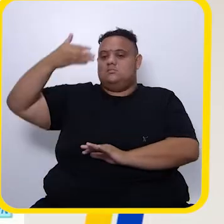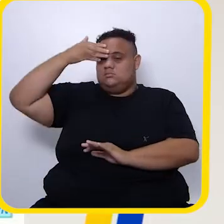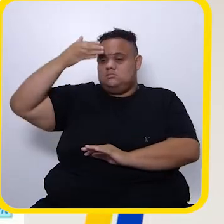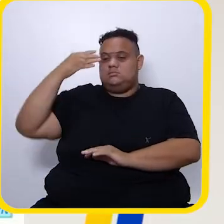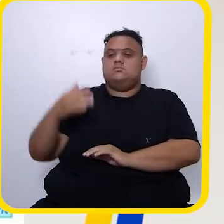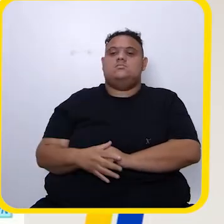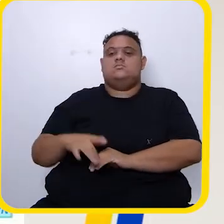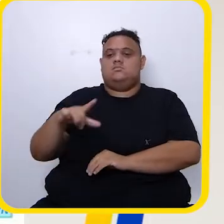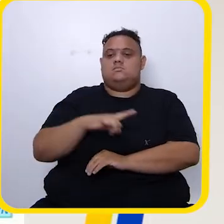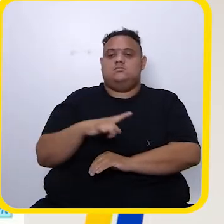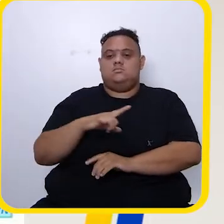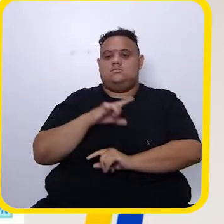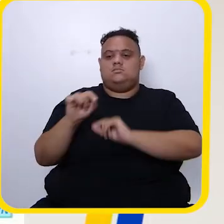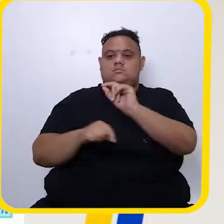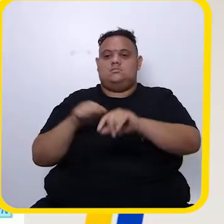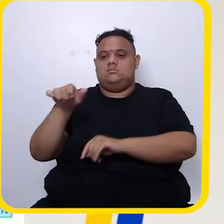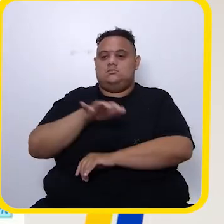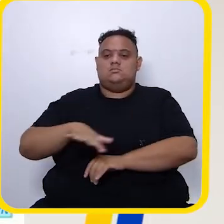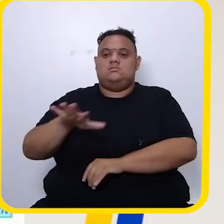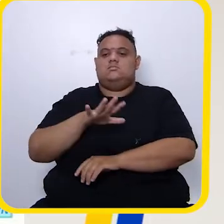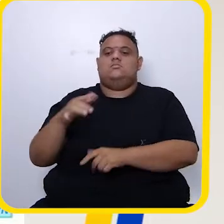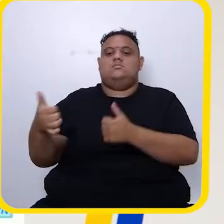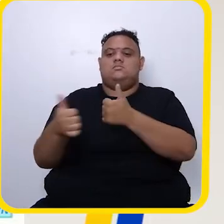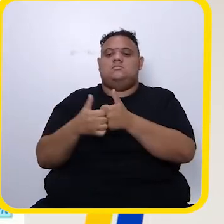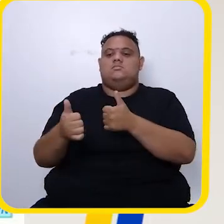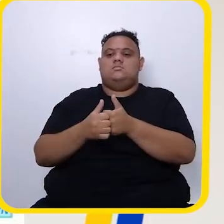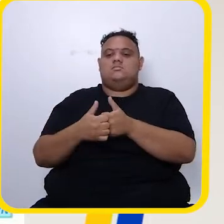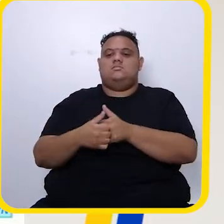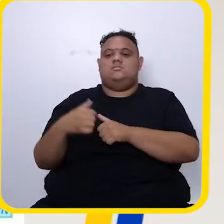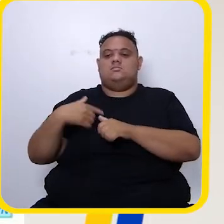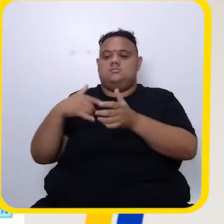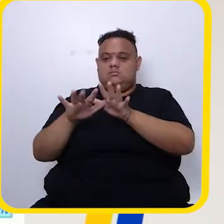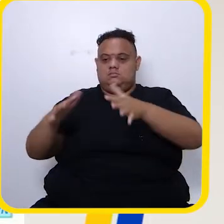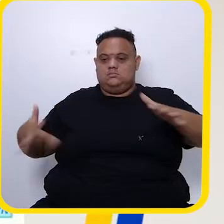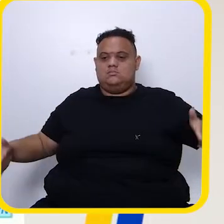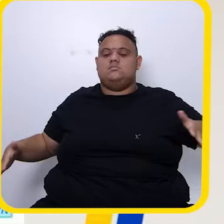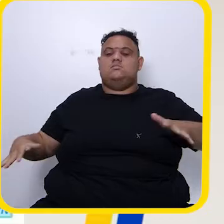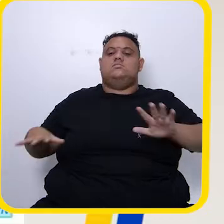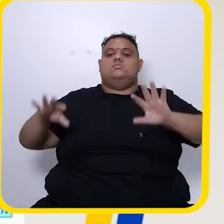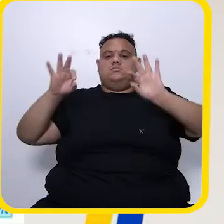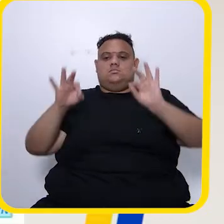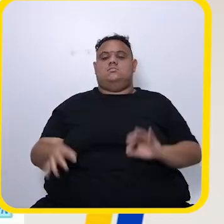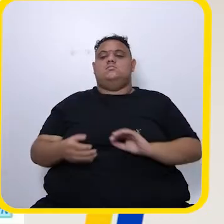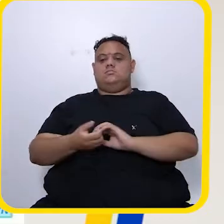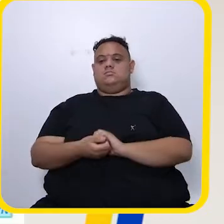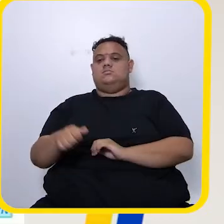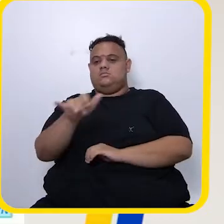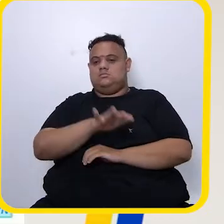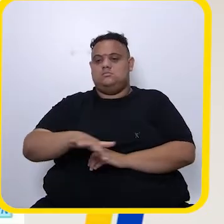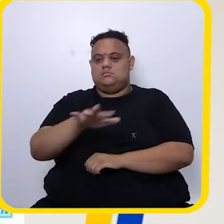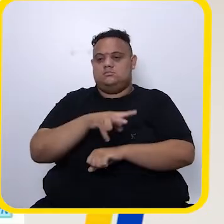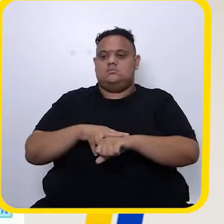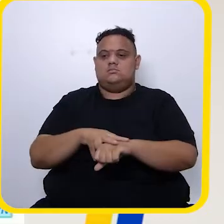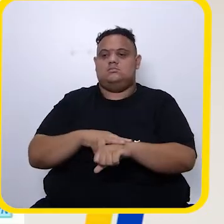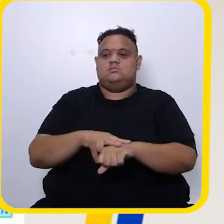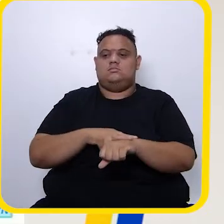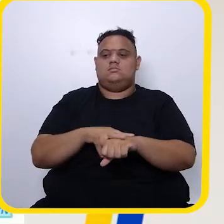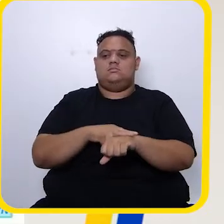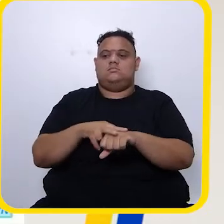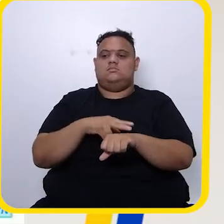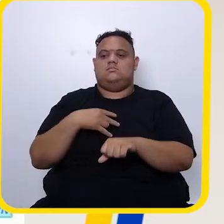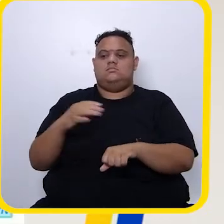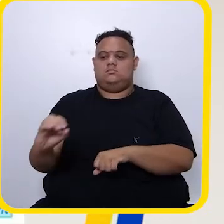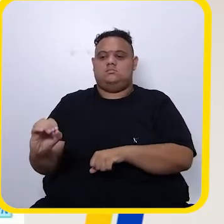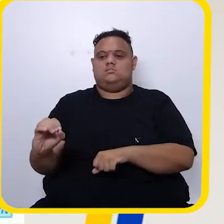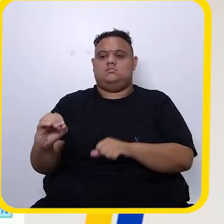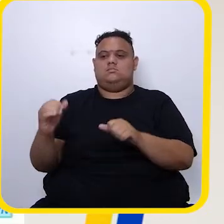Cuba. Nós temos aí áreas, né, próximas ao nível do mar, ou seja, essas áreas verdes, né, a altitude